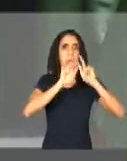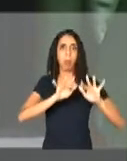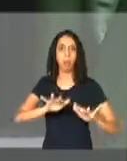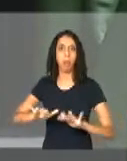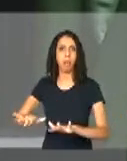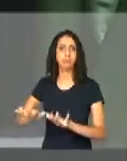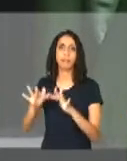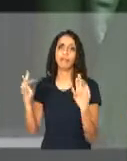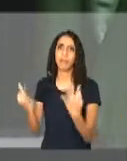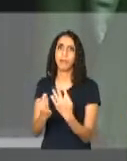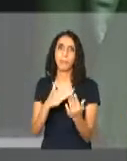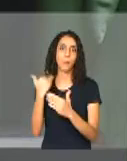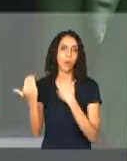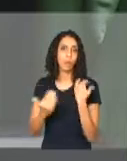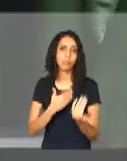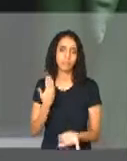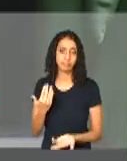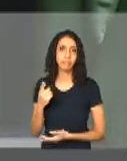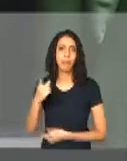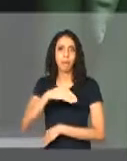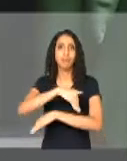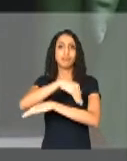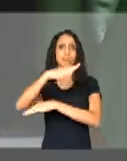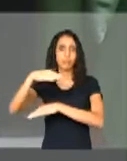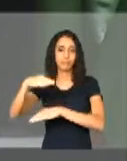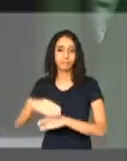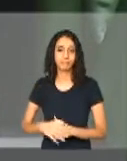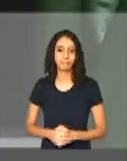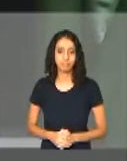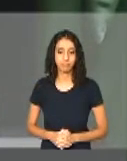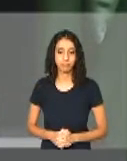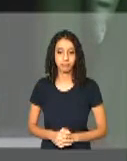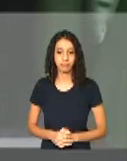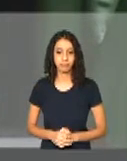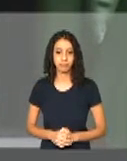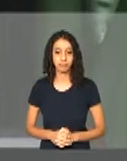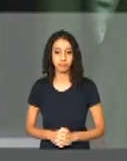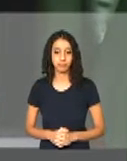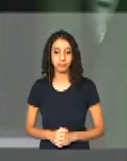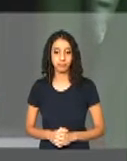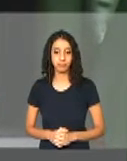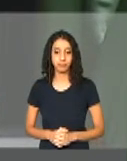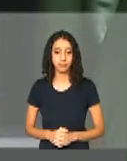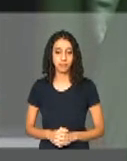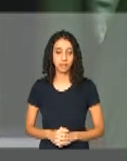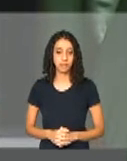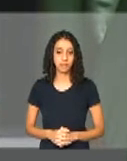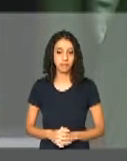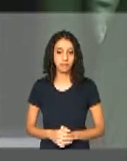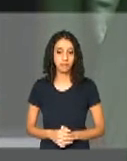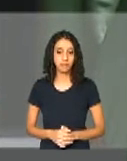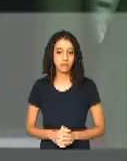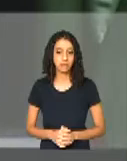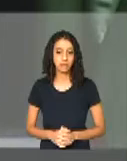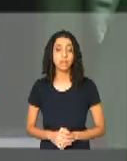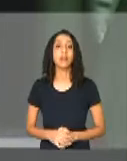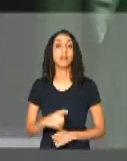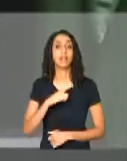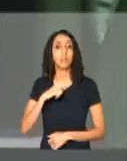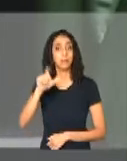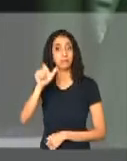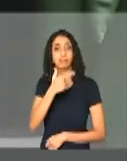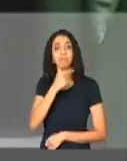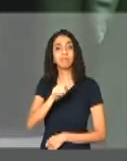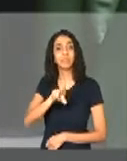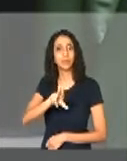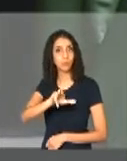da barragem da mina do Feijão em Brumadinho. Faleceram, em função do rompimento da barragem, Luiz Taliberti